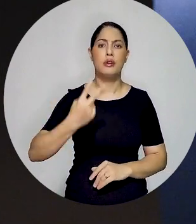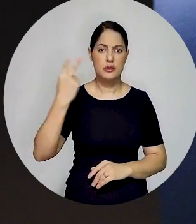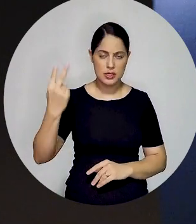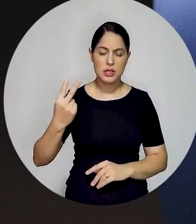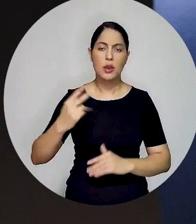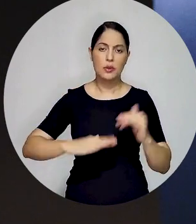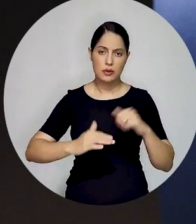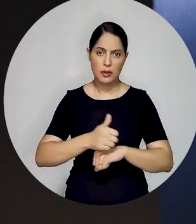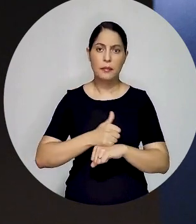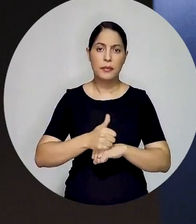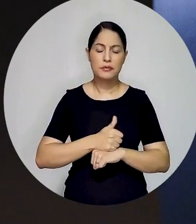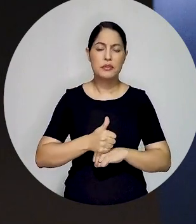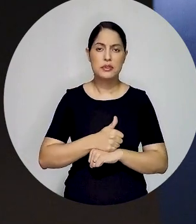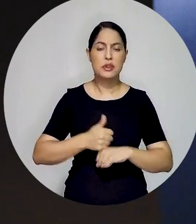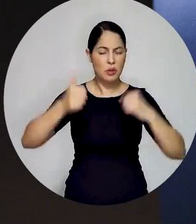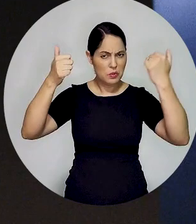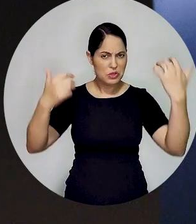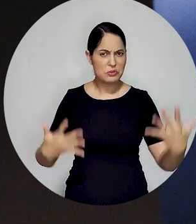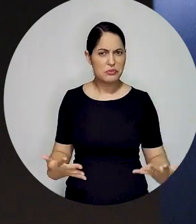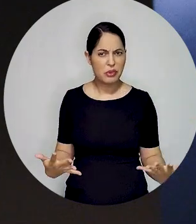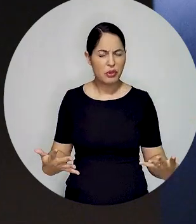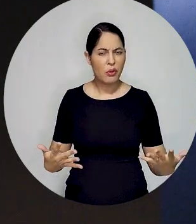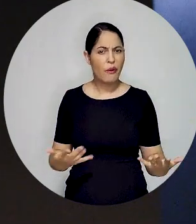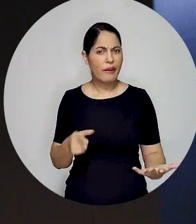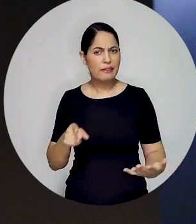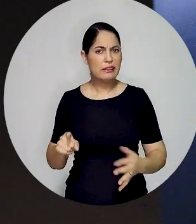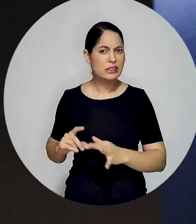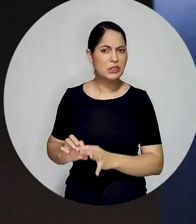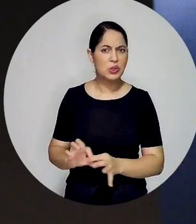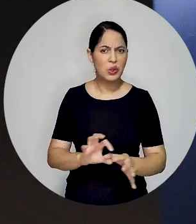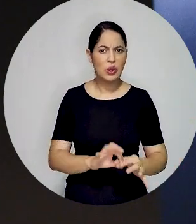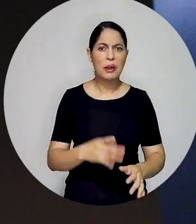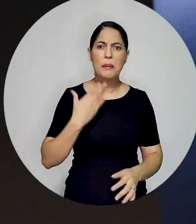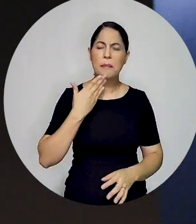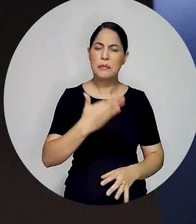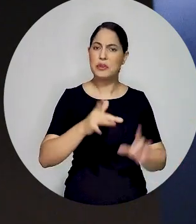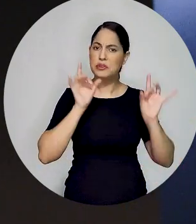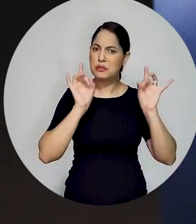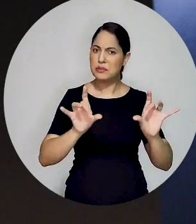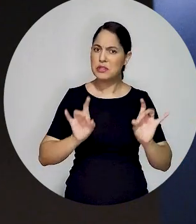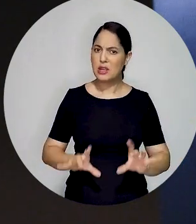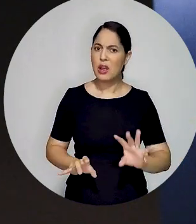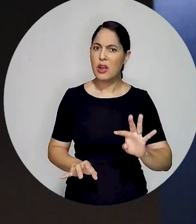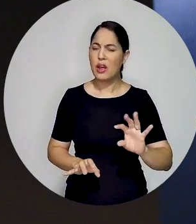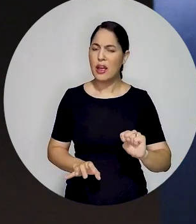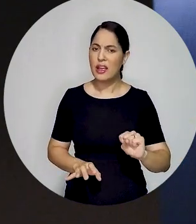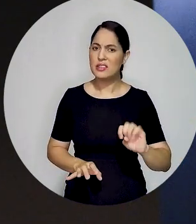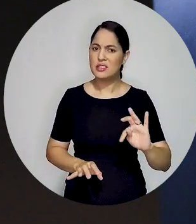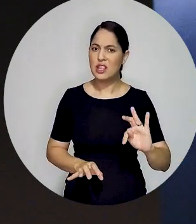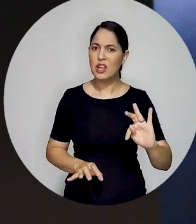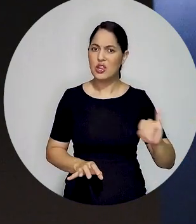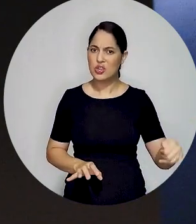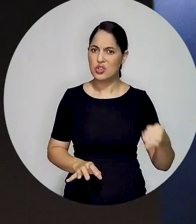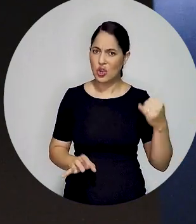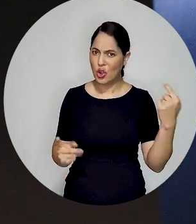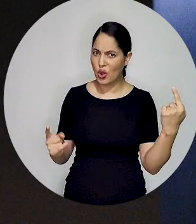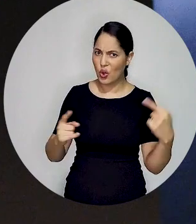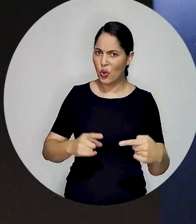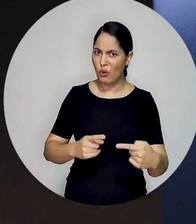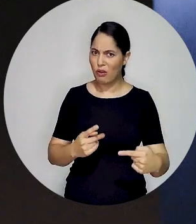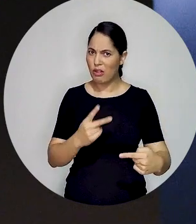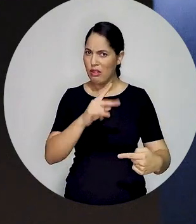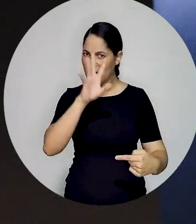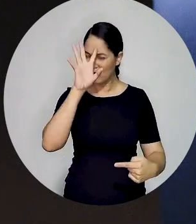e Valorização da Advocacia, afirmou não haver amparo legal para a admissão de recurso extraordinário pelo